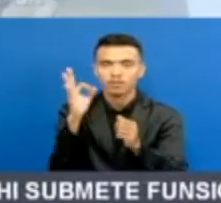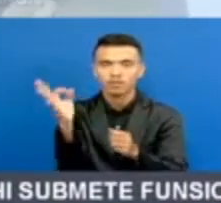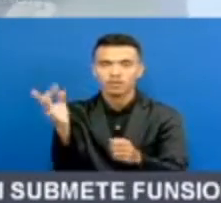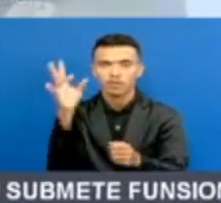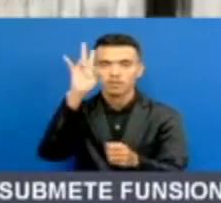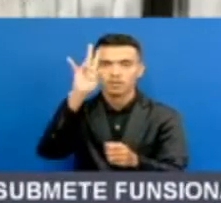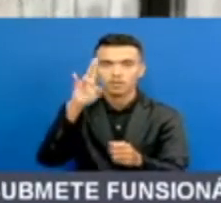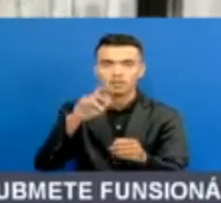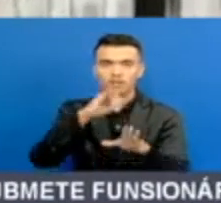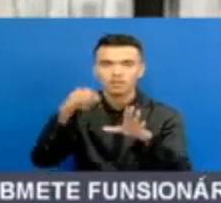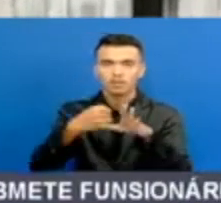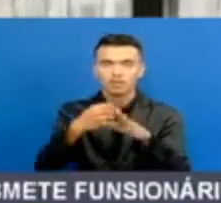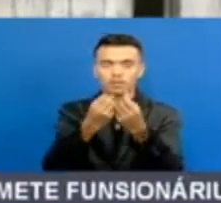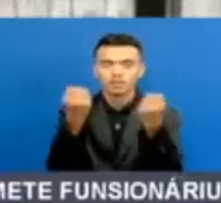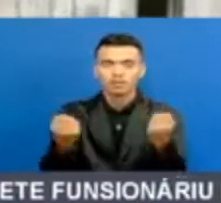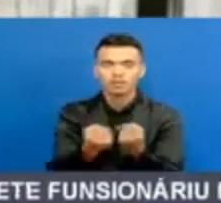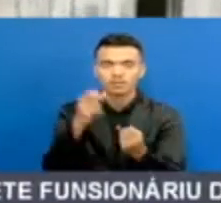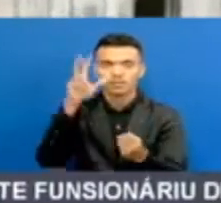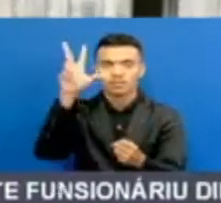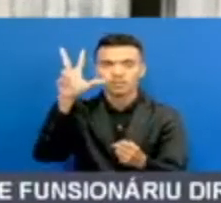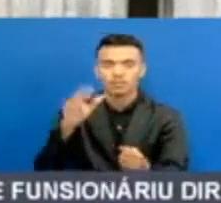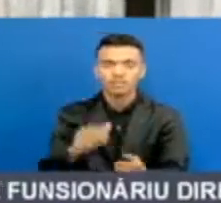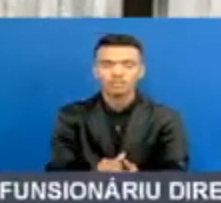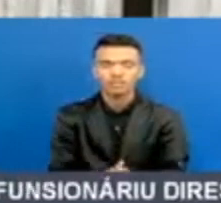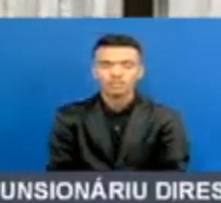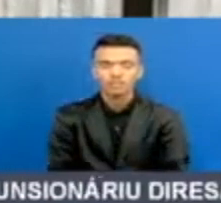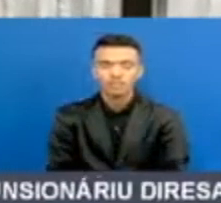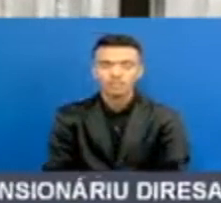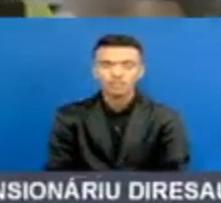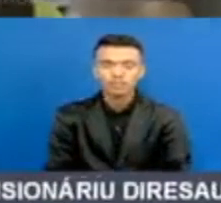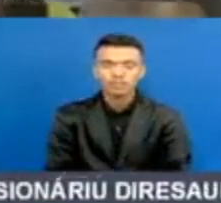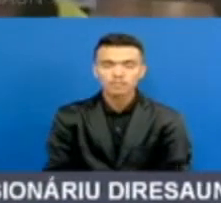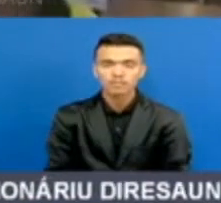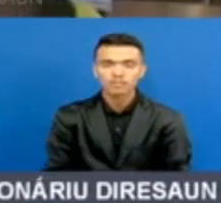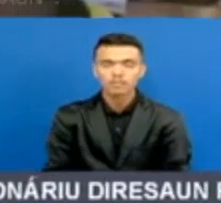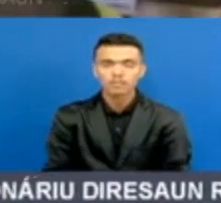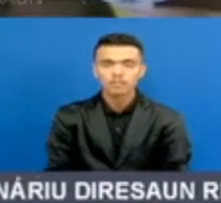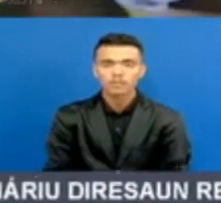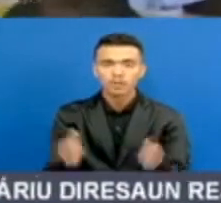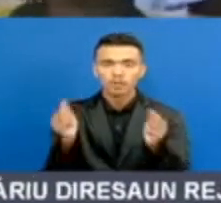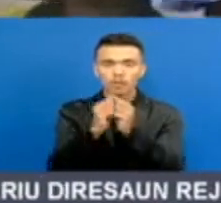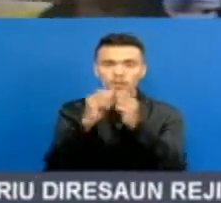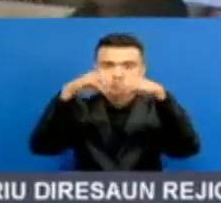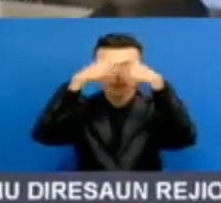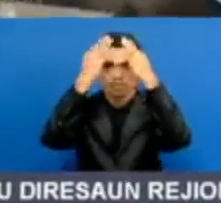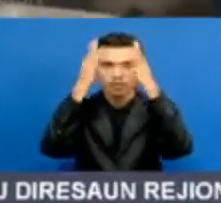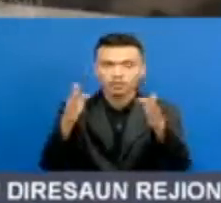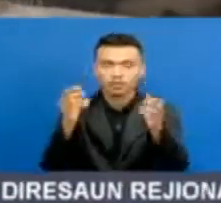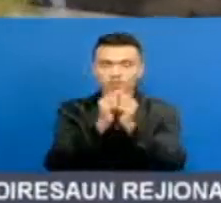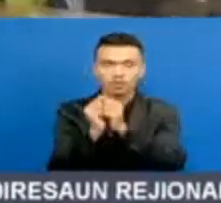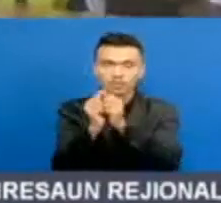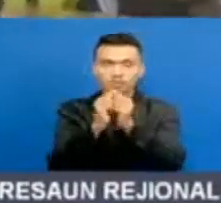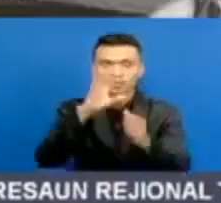Restringito constitui o Sissuku Tolu Hanesan, Bagia, Letemumu, Nomakalaku, Romanori Nain Hamutuk Nain